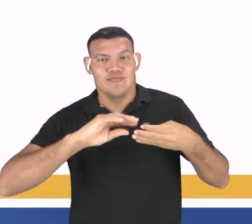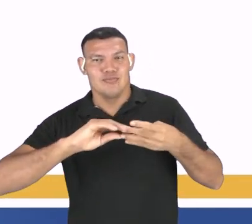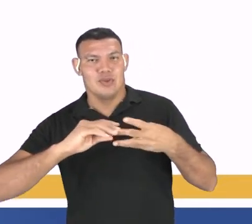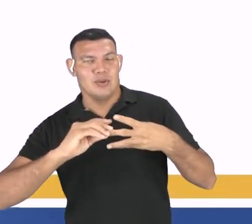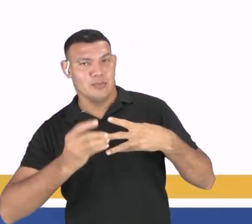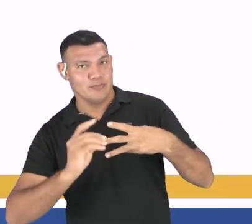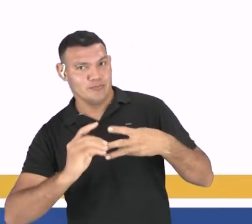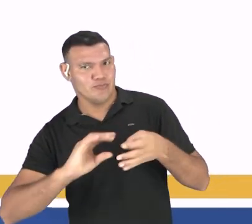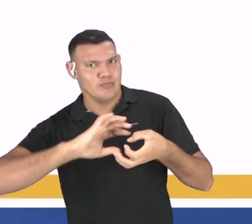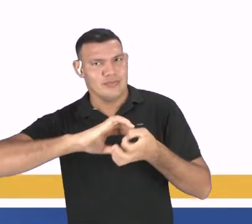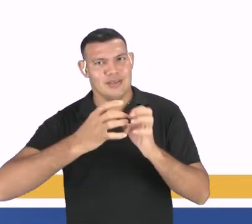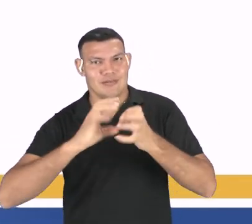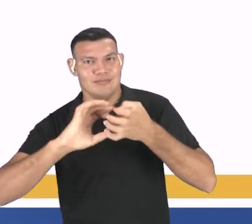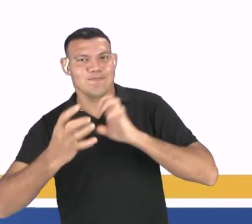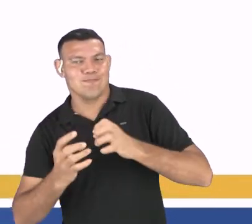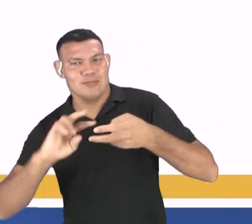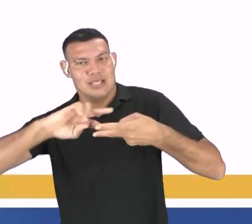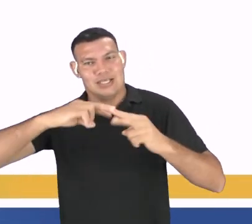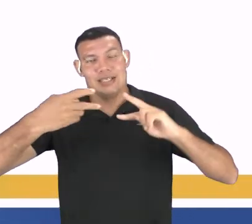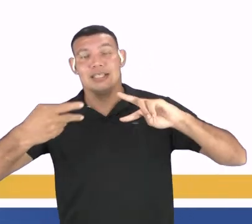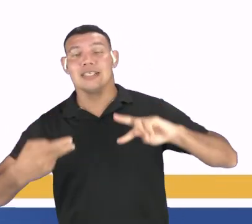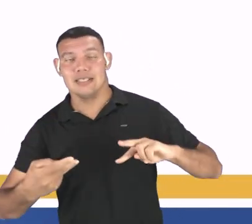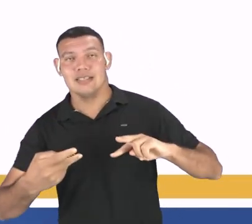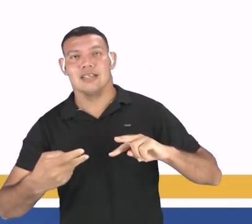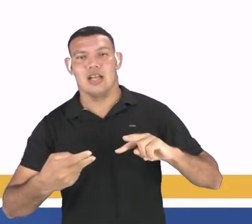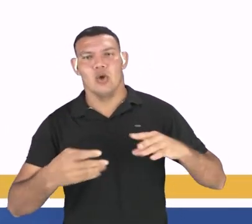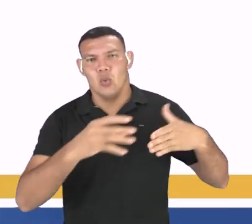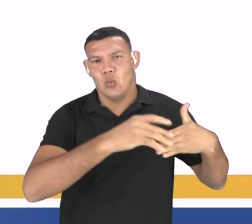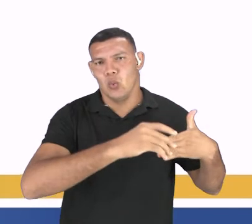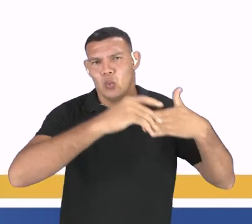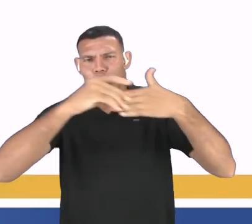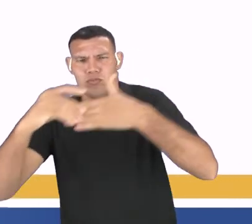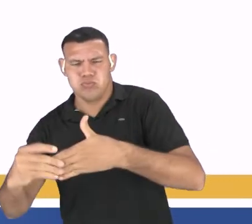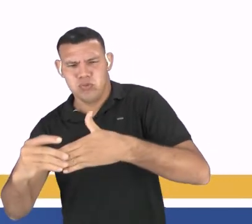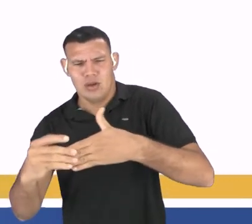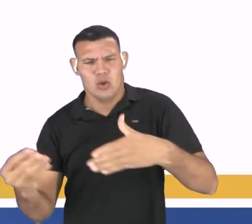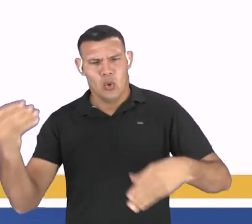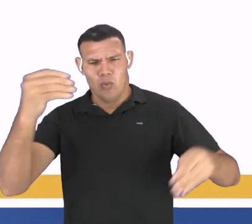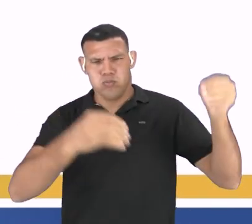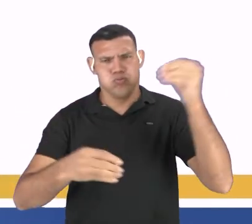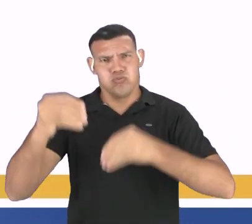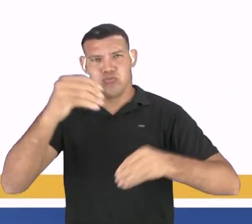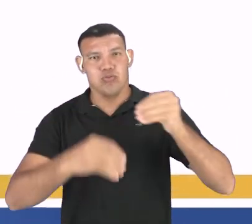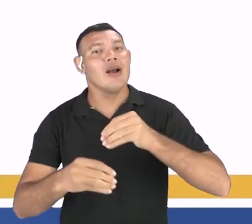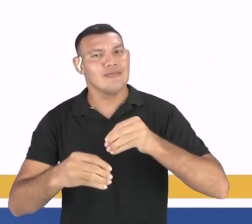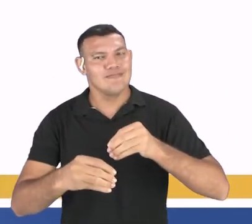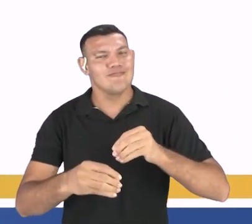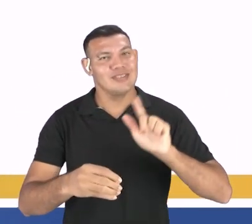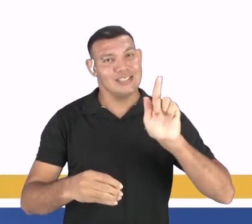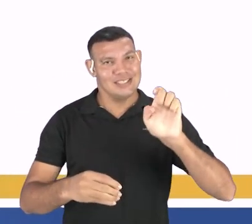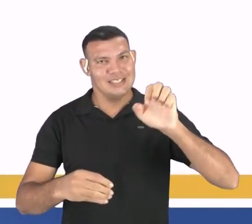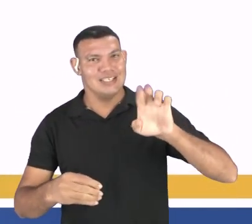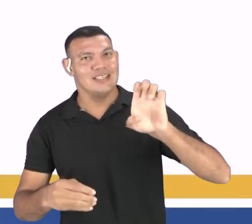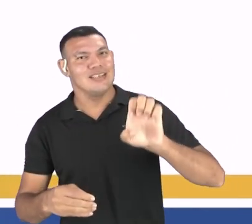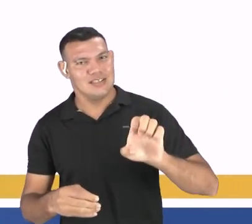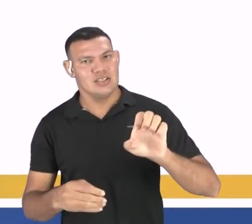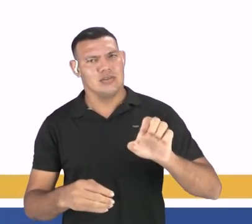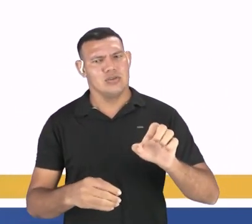transporte determinado número de gênero de genes no quais cinco levados para a replicação do Fábio certo